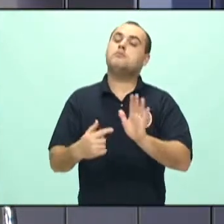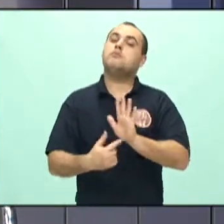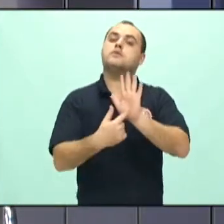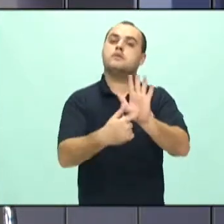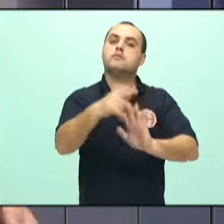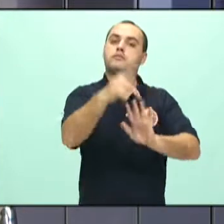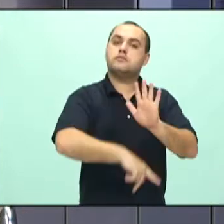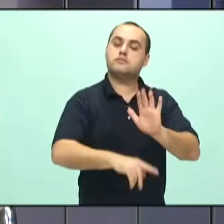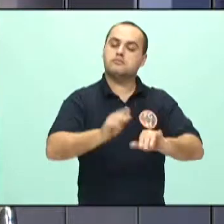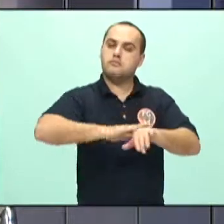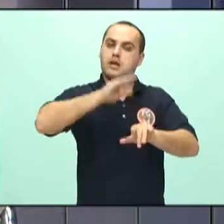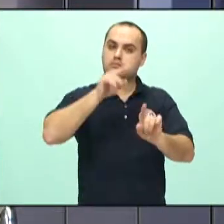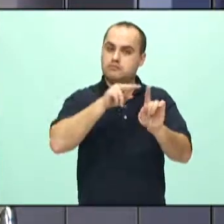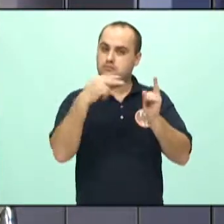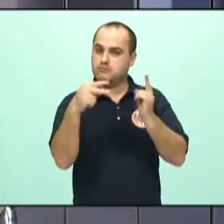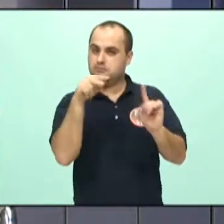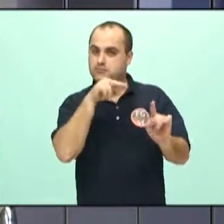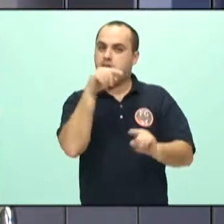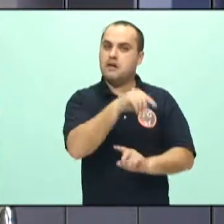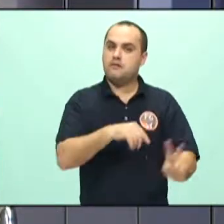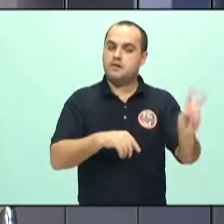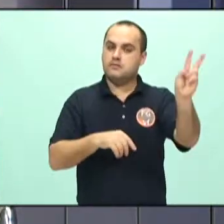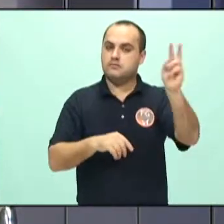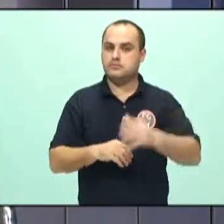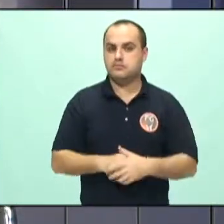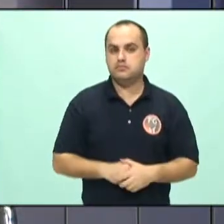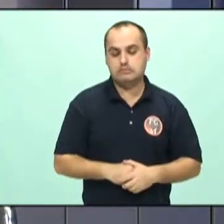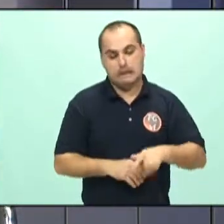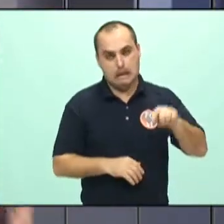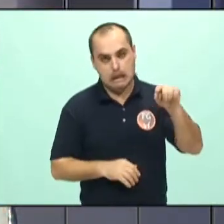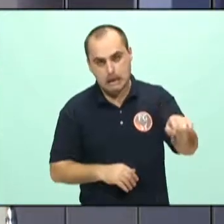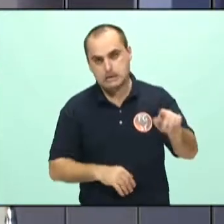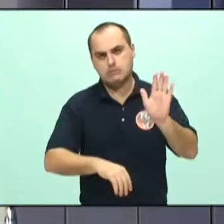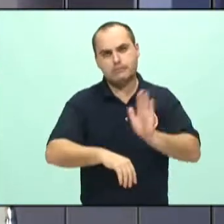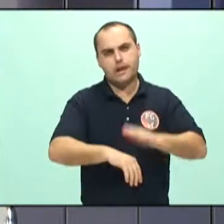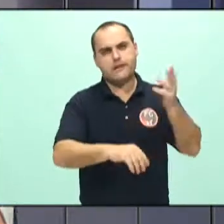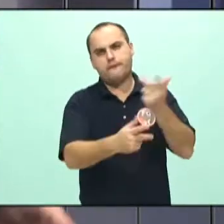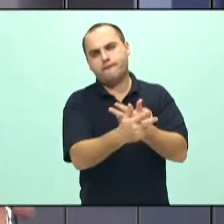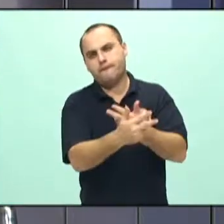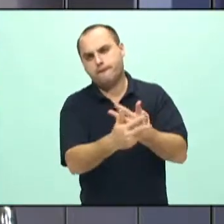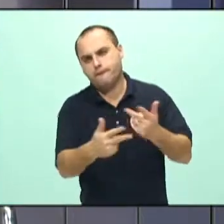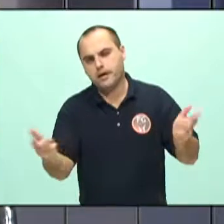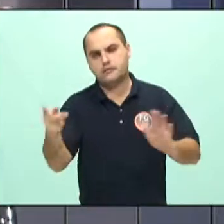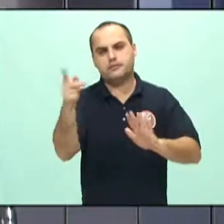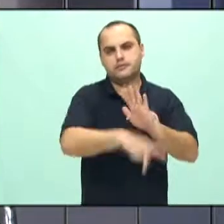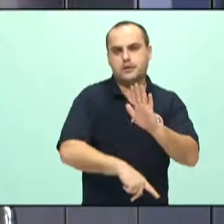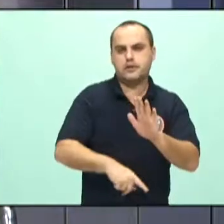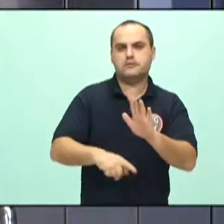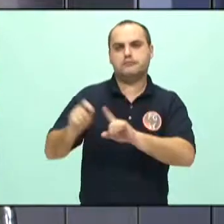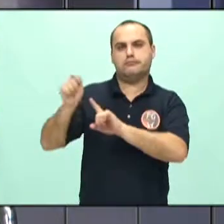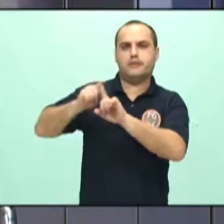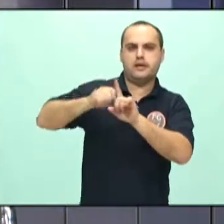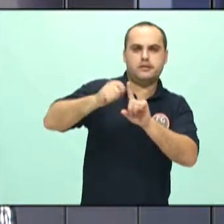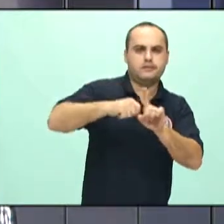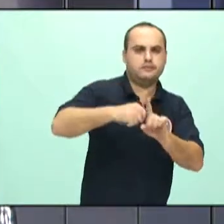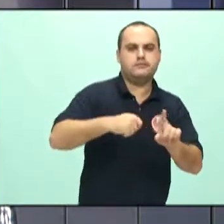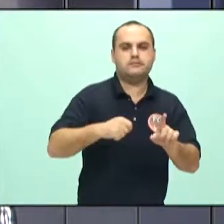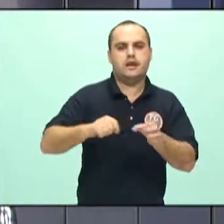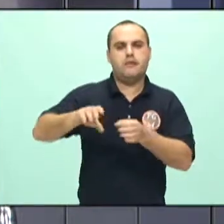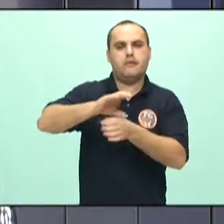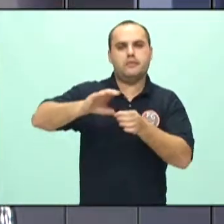mais transparência a esses valores. E, infelizmente, esse e outros projetos ao longo dos últimos meses, eles acabam não passando